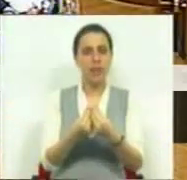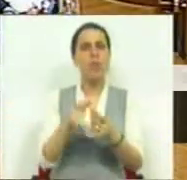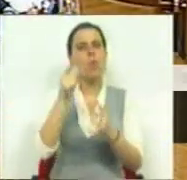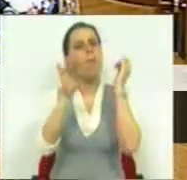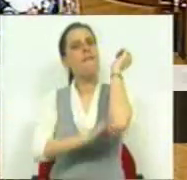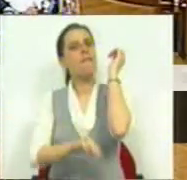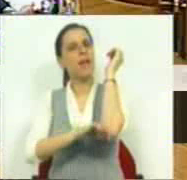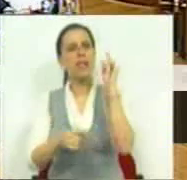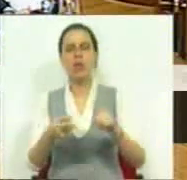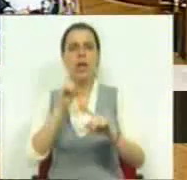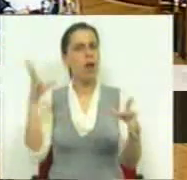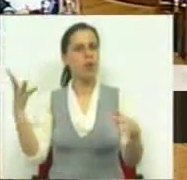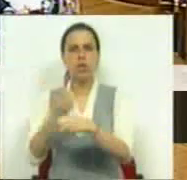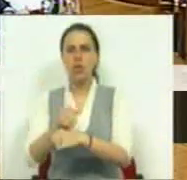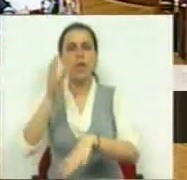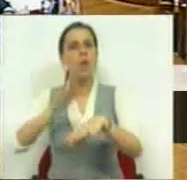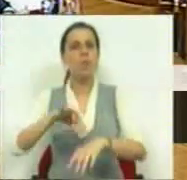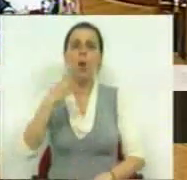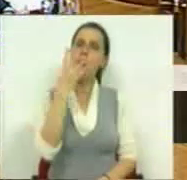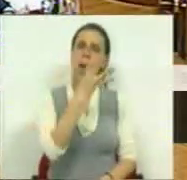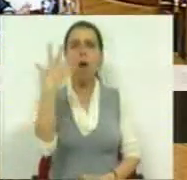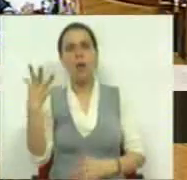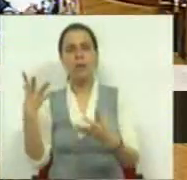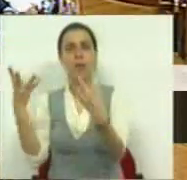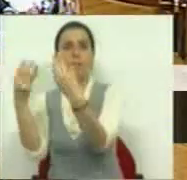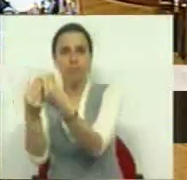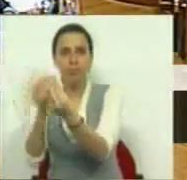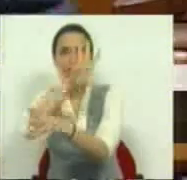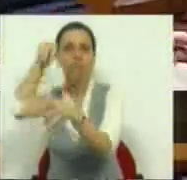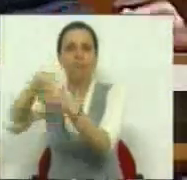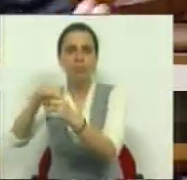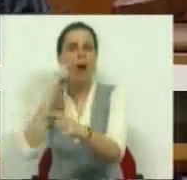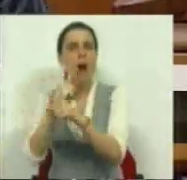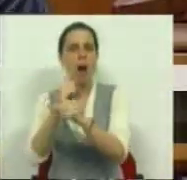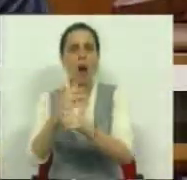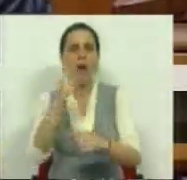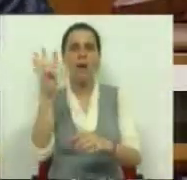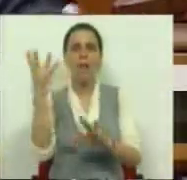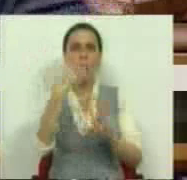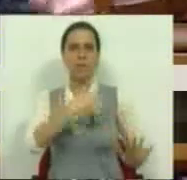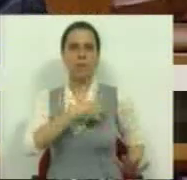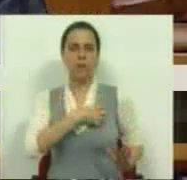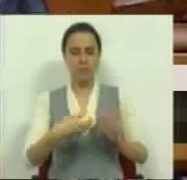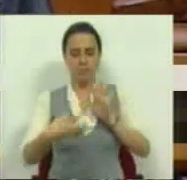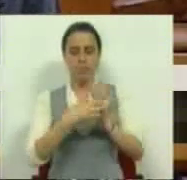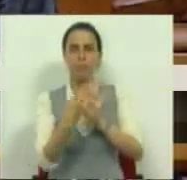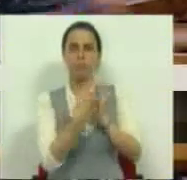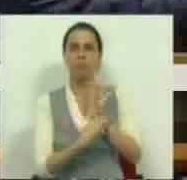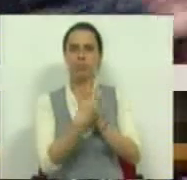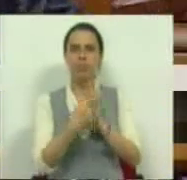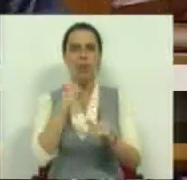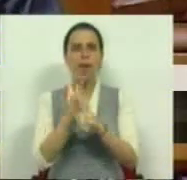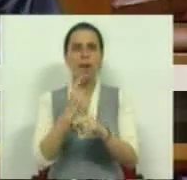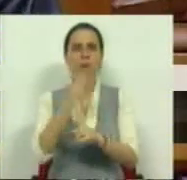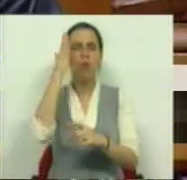uma freguesia não se extingue pelo facto de 4 ou 5 se agregam e mantêm 4 brasões ou 5 brasões e mantêm